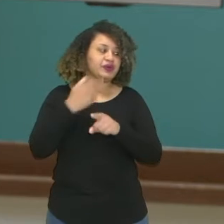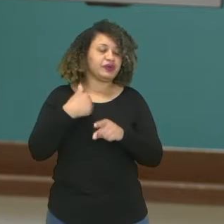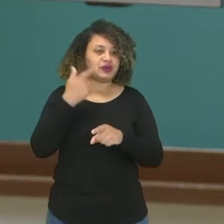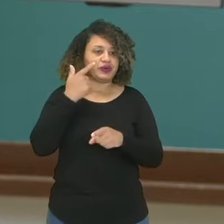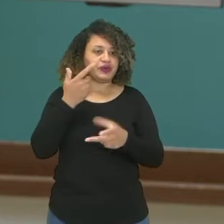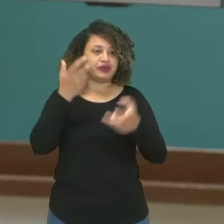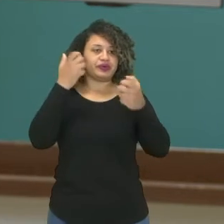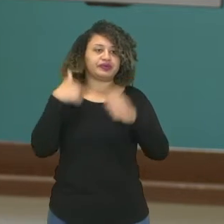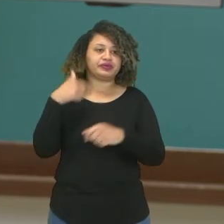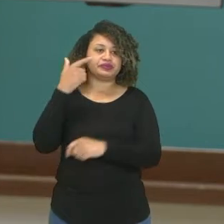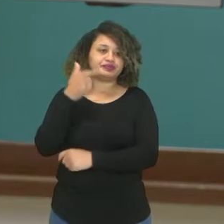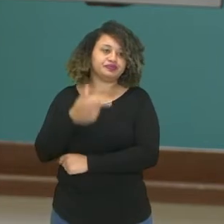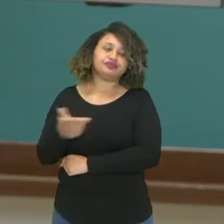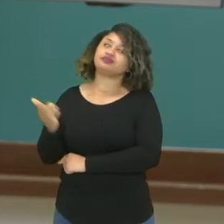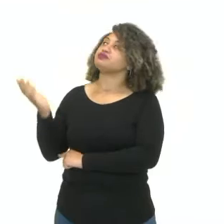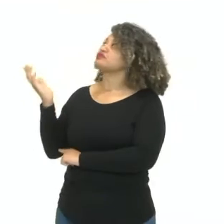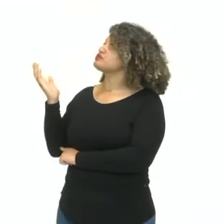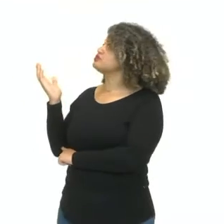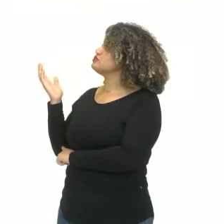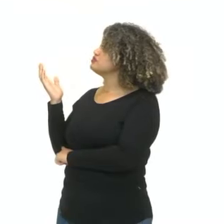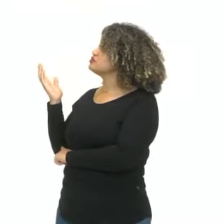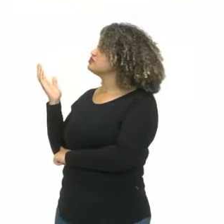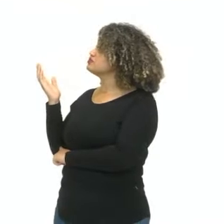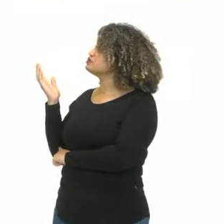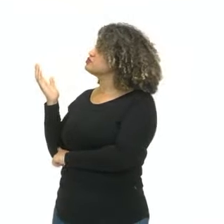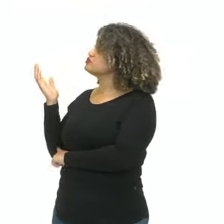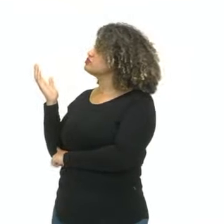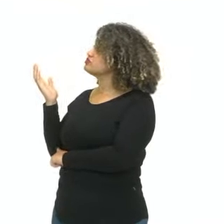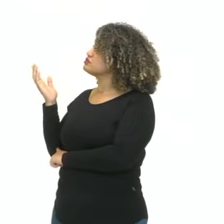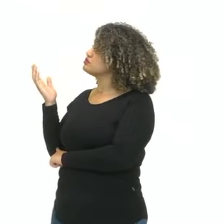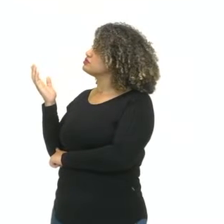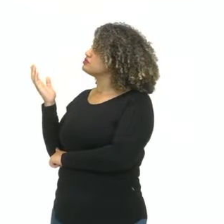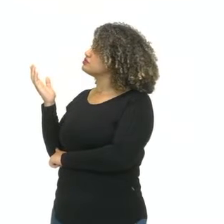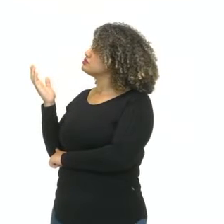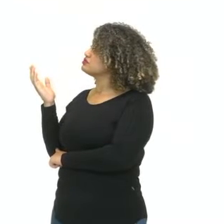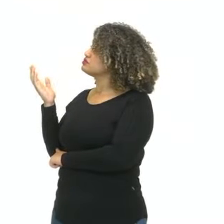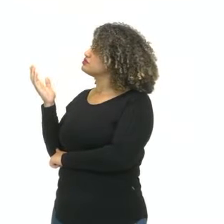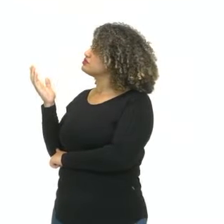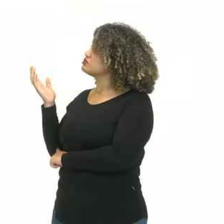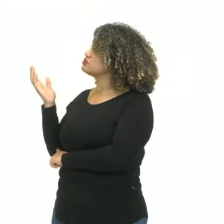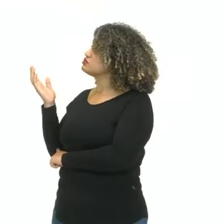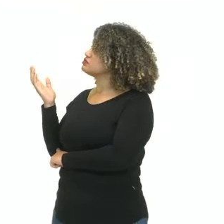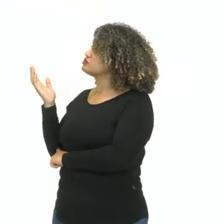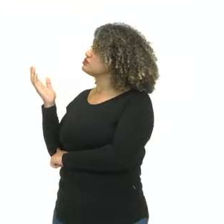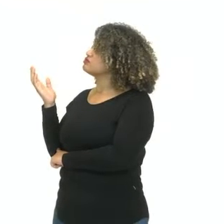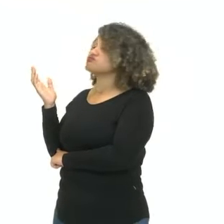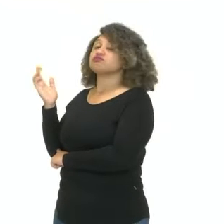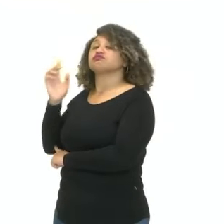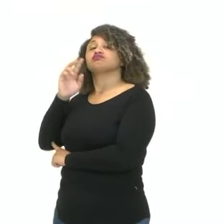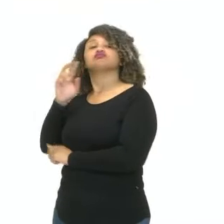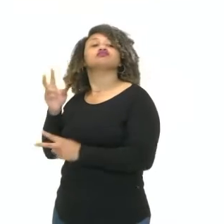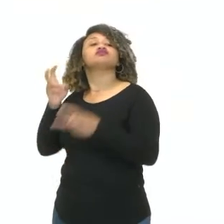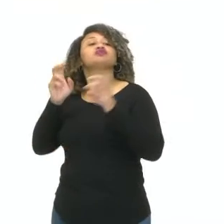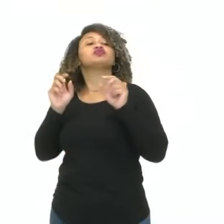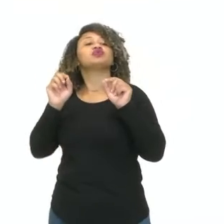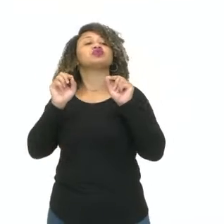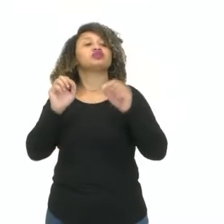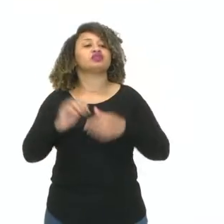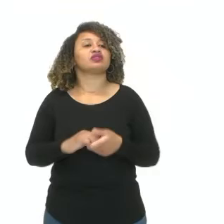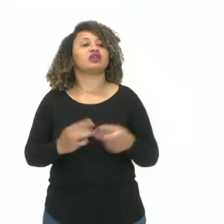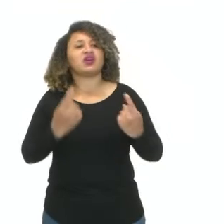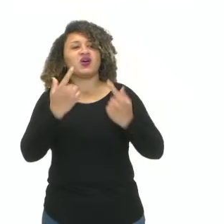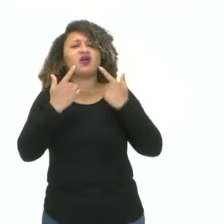www.ndl.gov.jp Brasil e é um panfleto antigo. O que você observa? Ele está em que idioma?